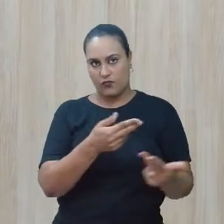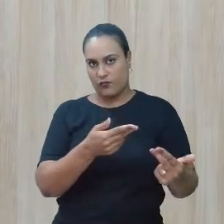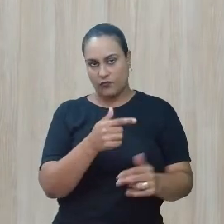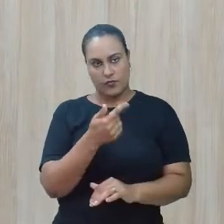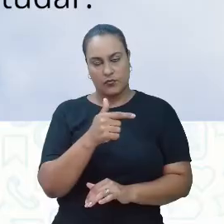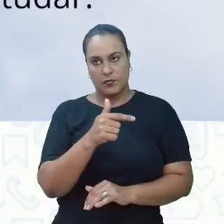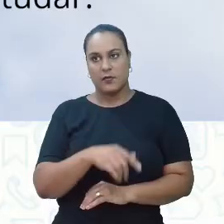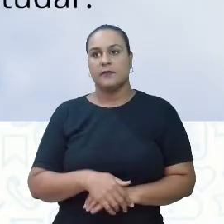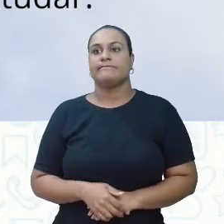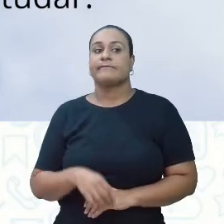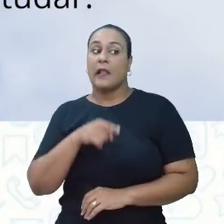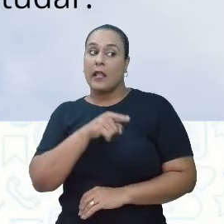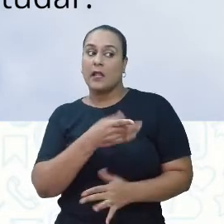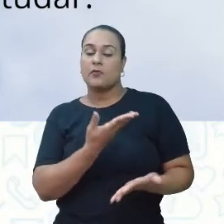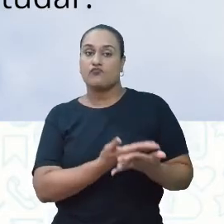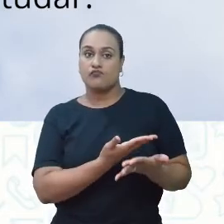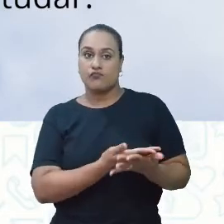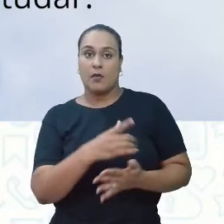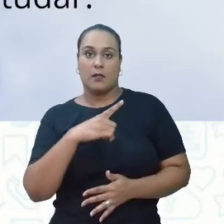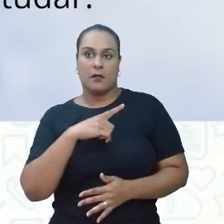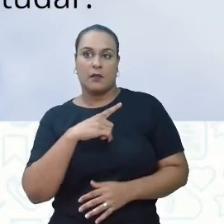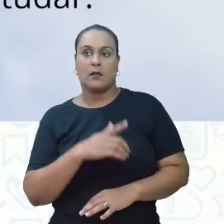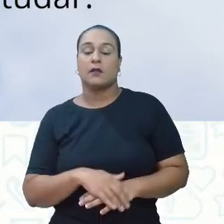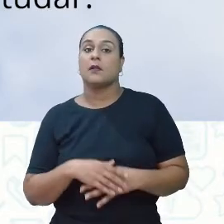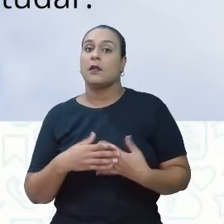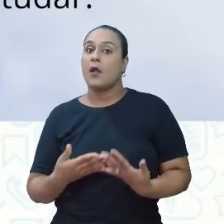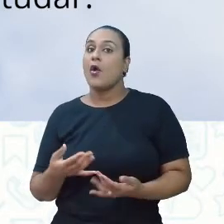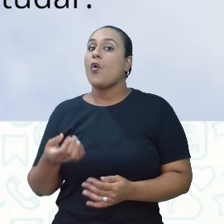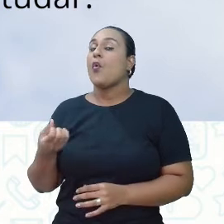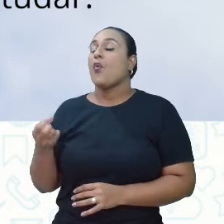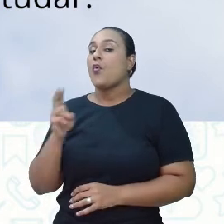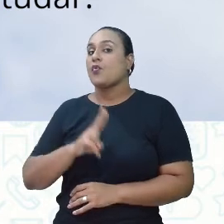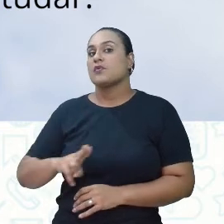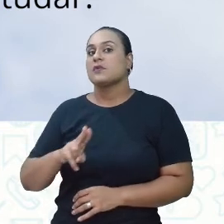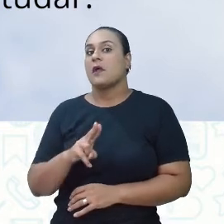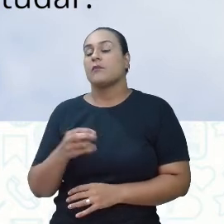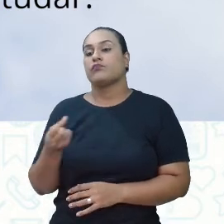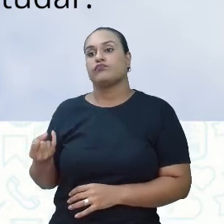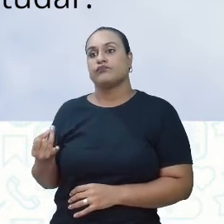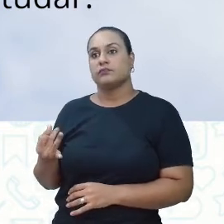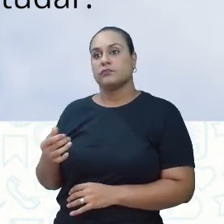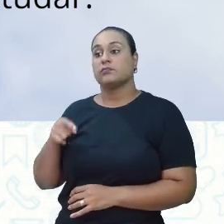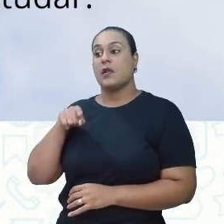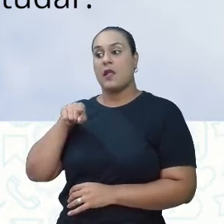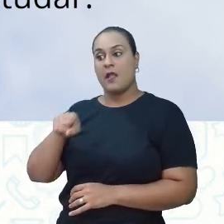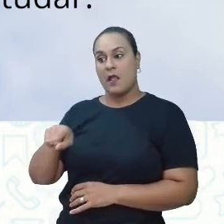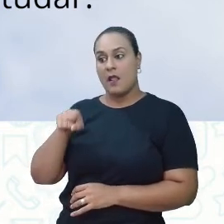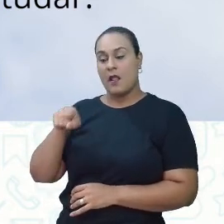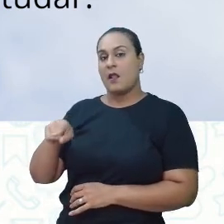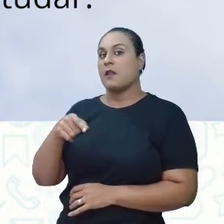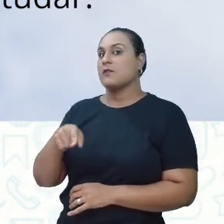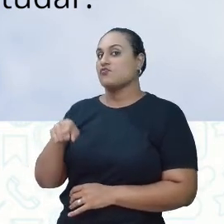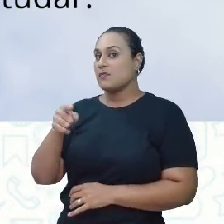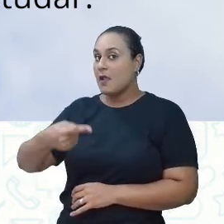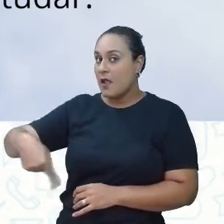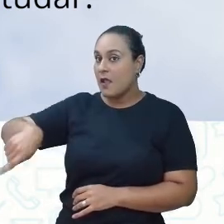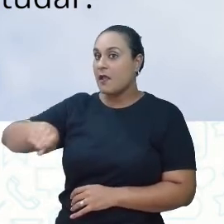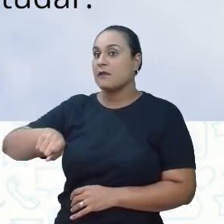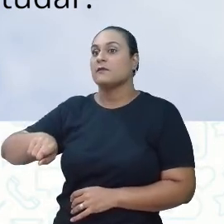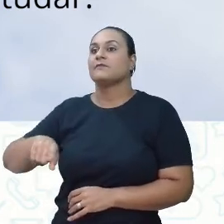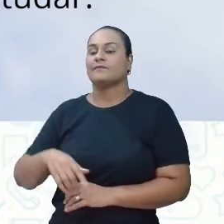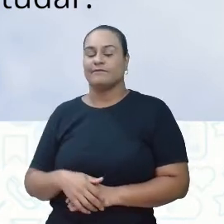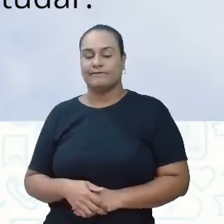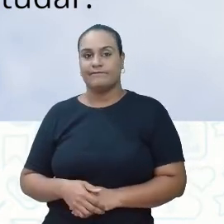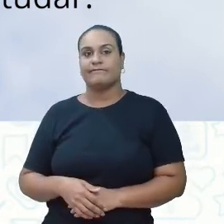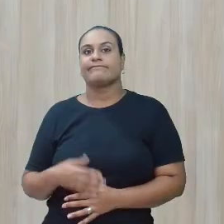que estudar, e quando eu uso no plural, é que eu faço essa marcação. Eles têm que estudar. Lembrando